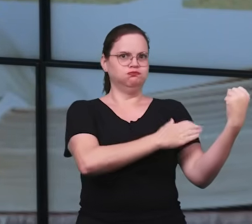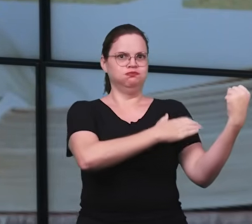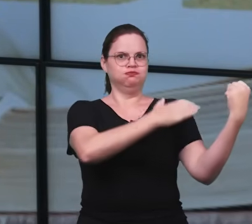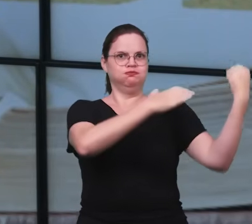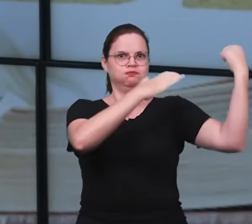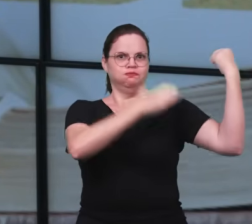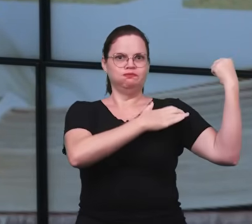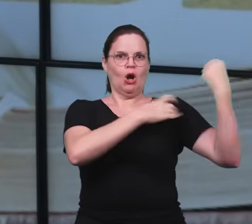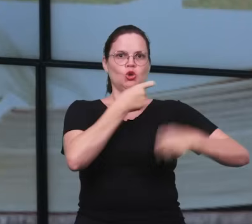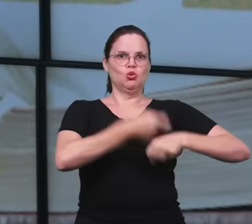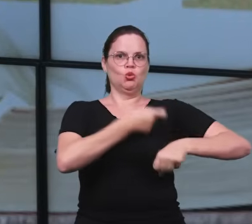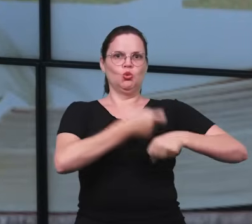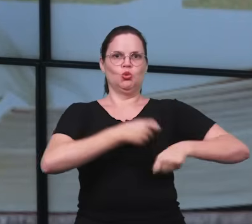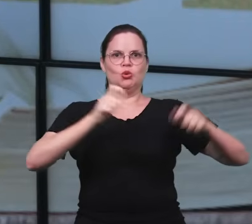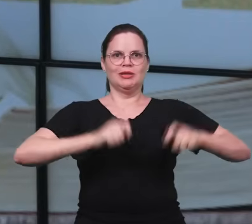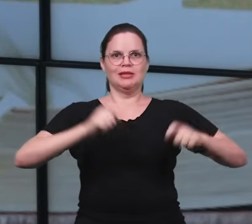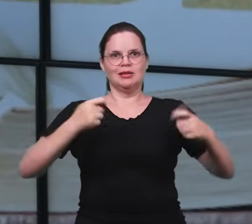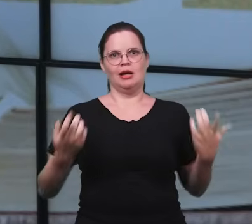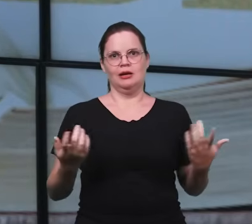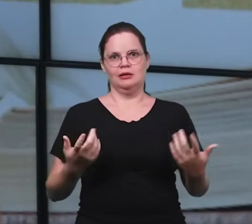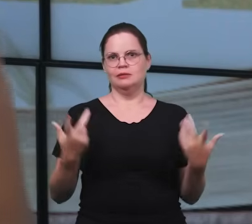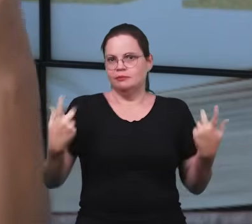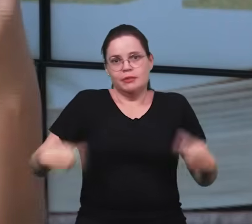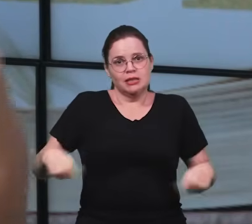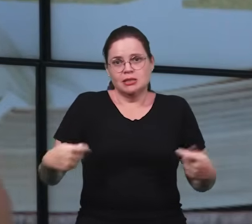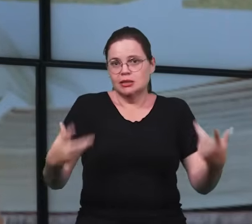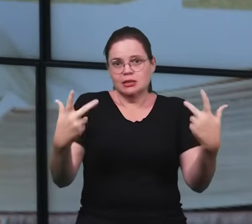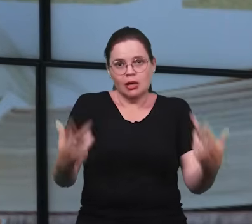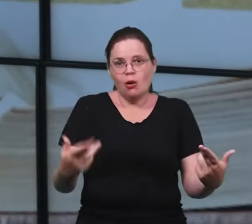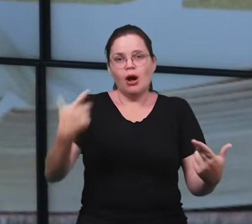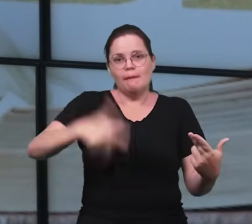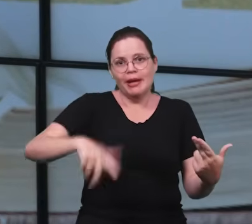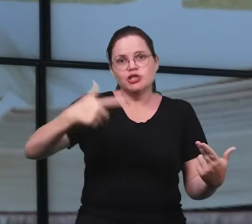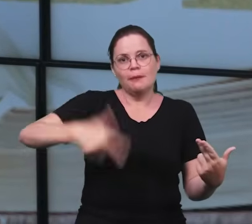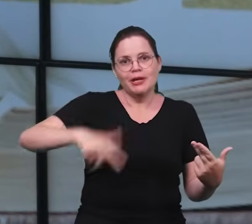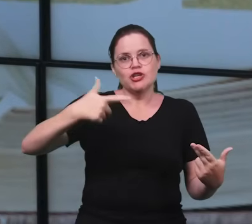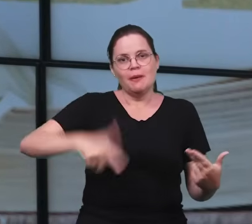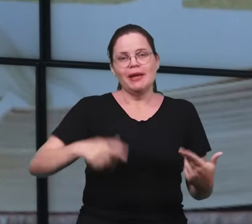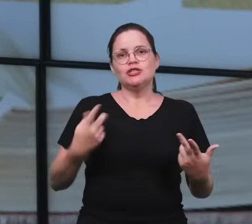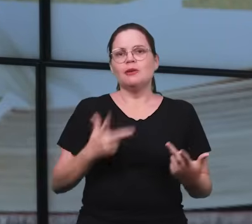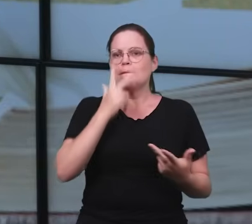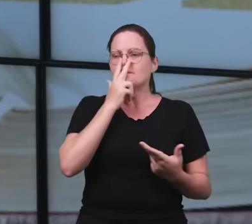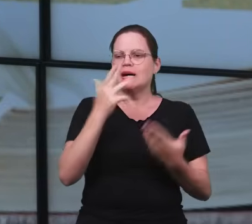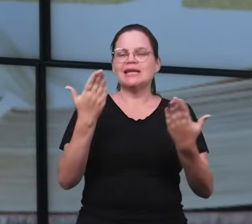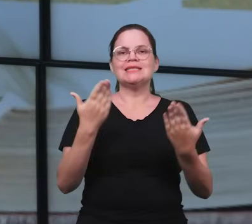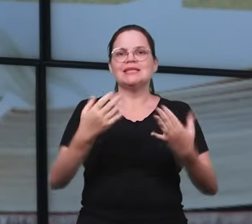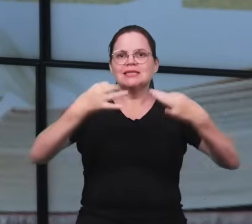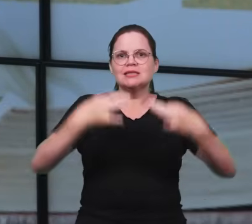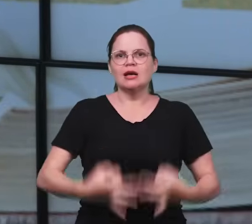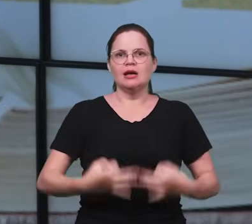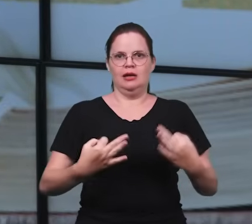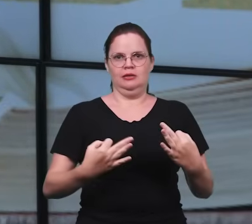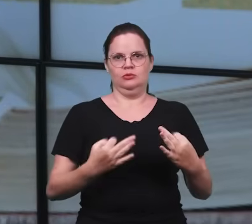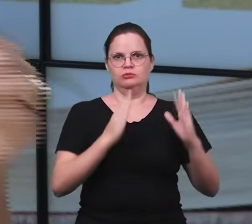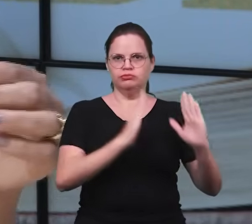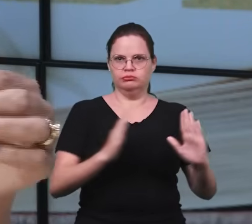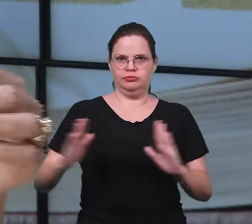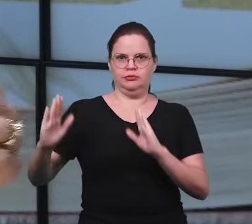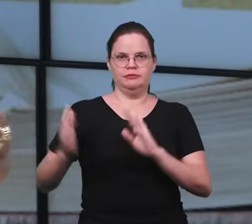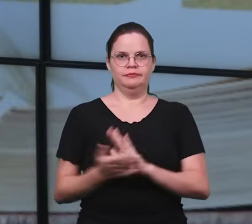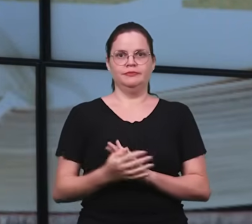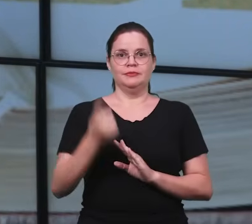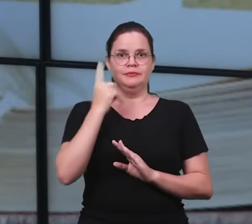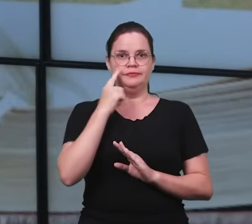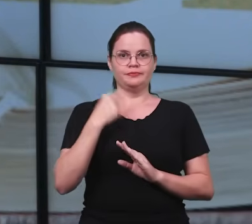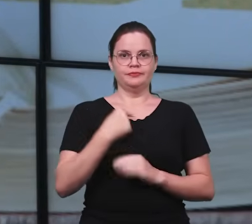necessária no músculo. E falando aqui dos lombos, né, que é essa parte das costas. Por exemplo, na nossa